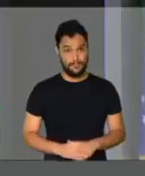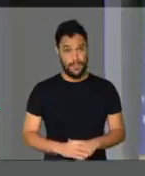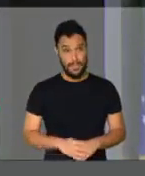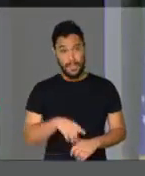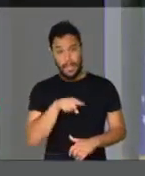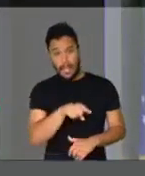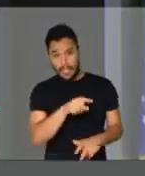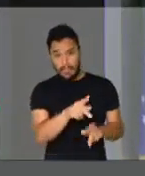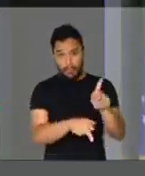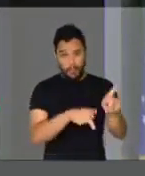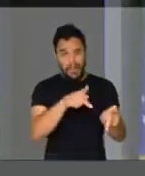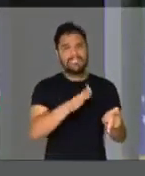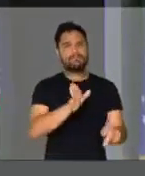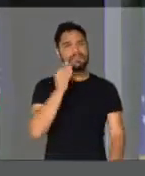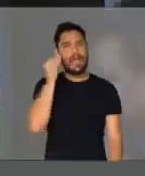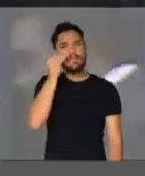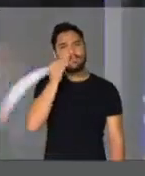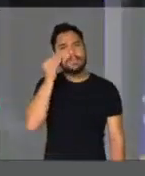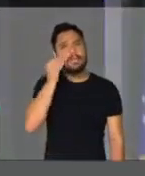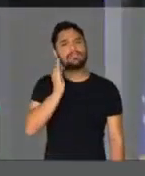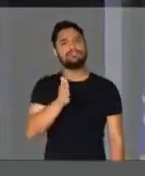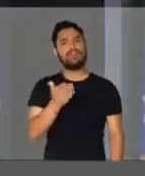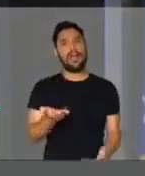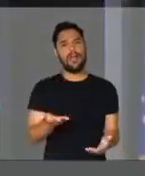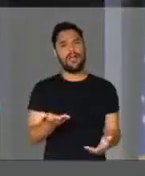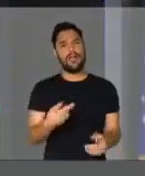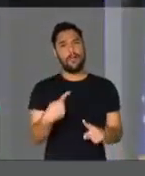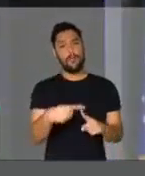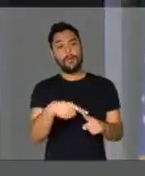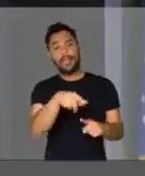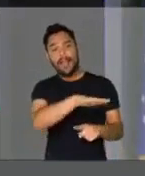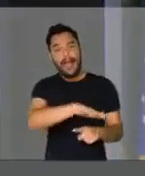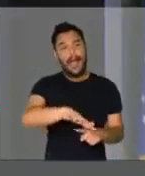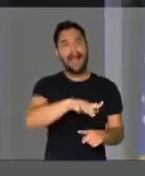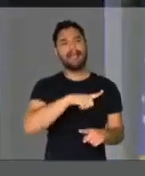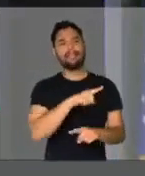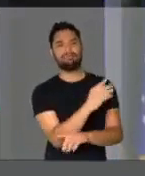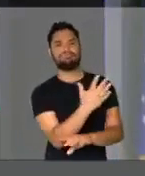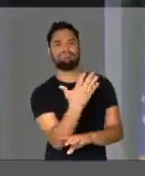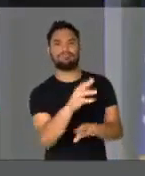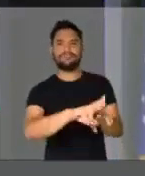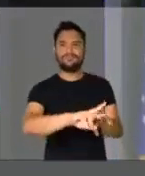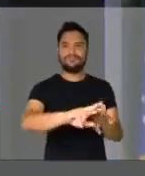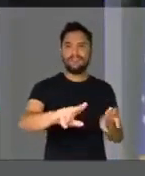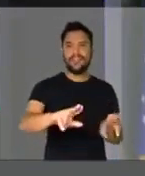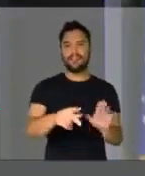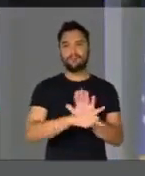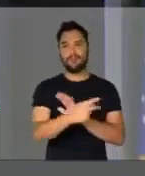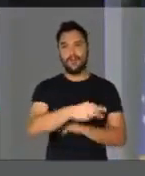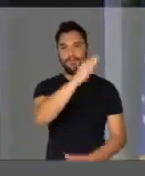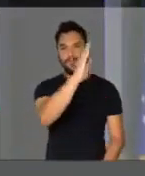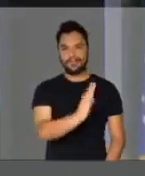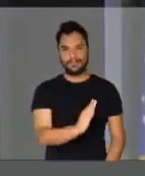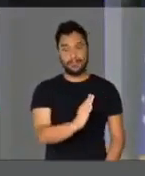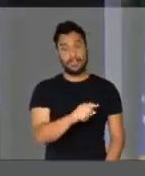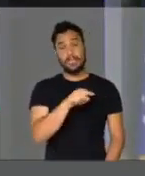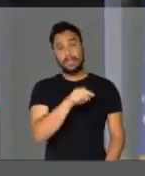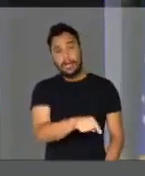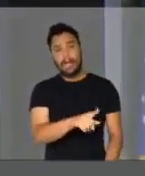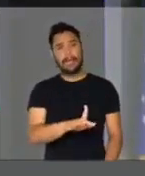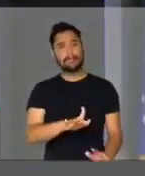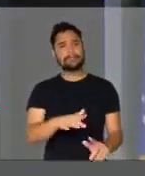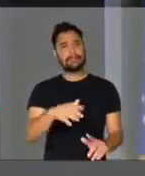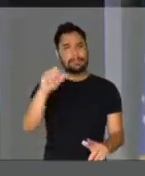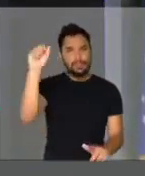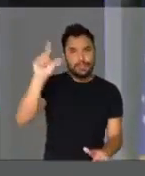Pessoas vividas e experimentadas, ladeadas pelos biomas mais ímpares do meio ambiente brasileiro, forjados no sol escaldante